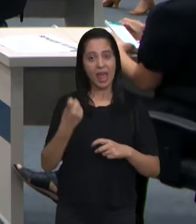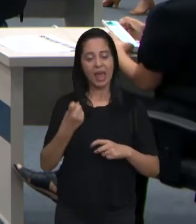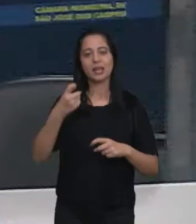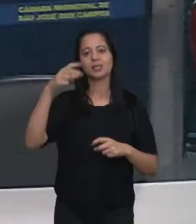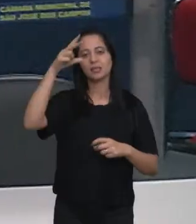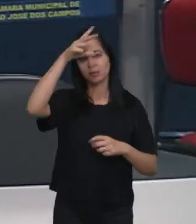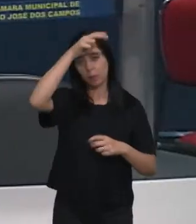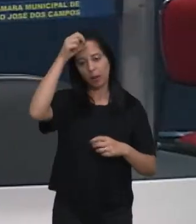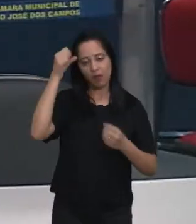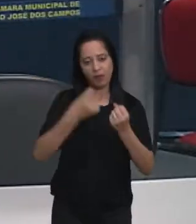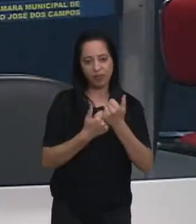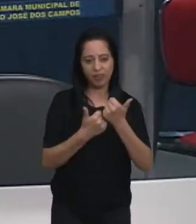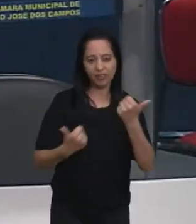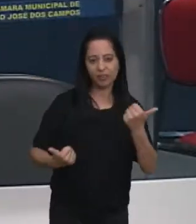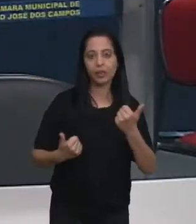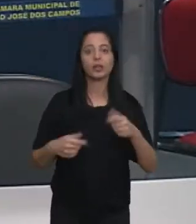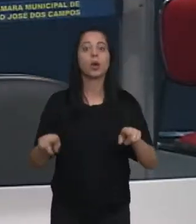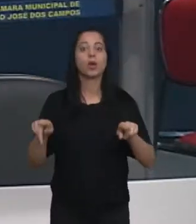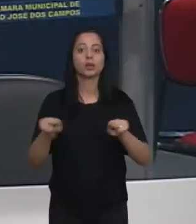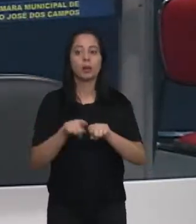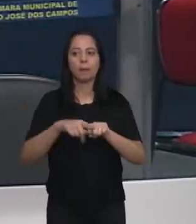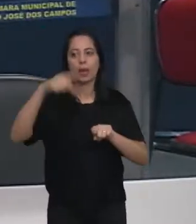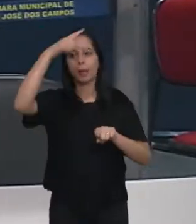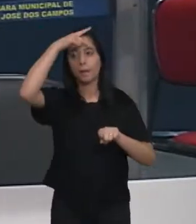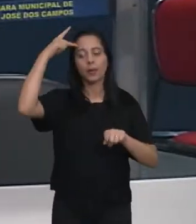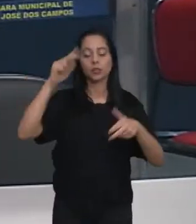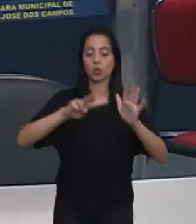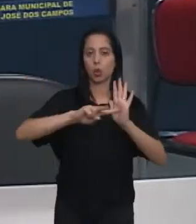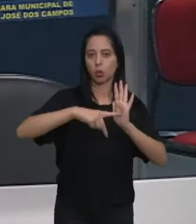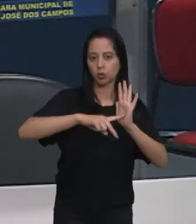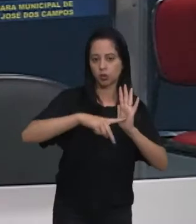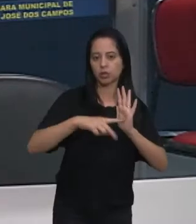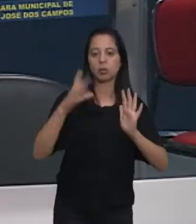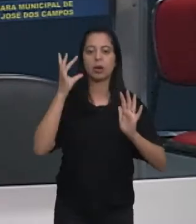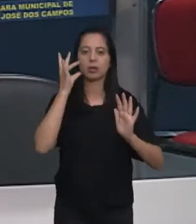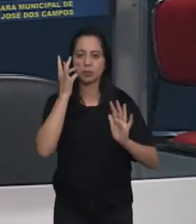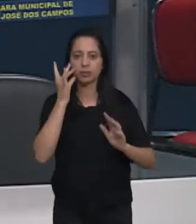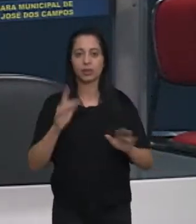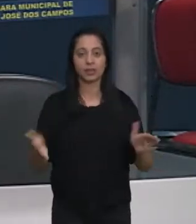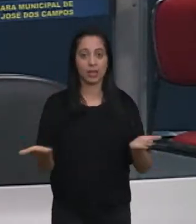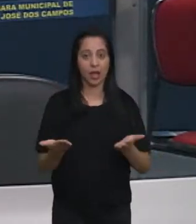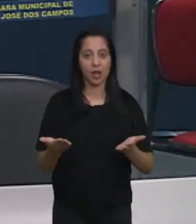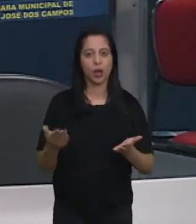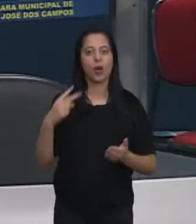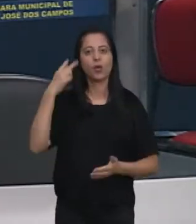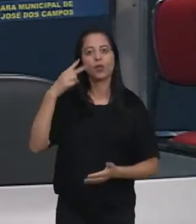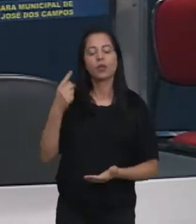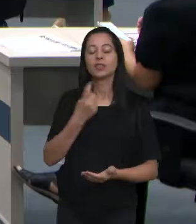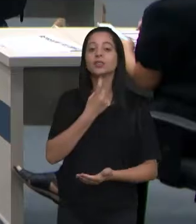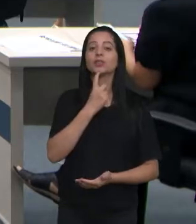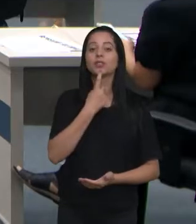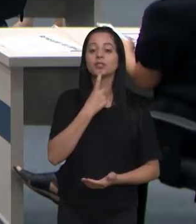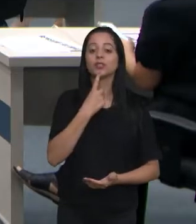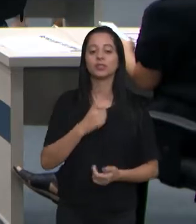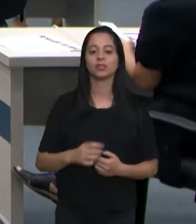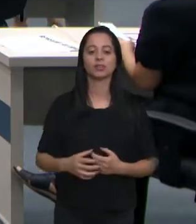do sindicato na galeria, sejam bem-vindos. Com a palavra, o vereador Juvenil Silvério.